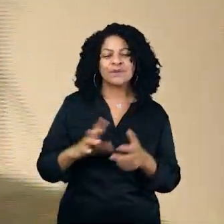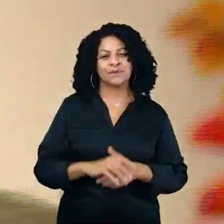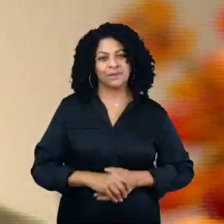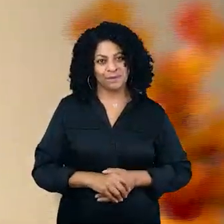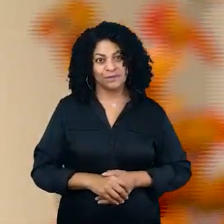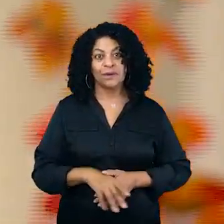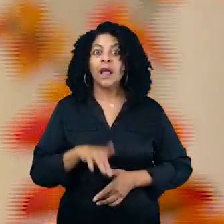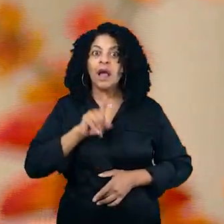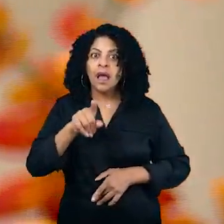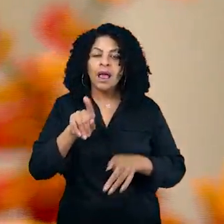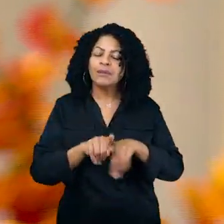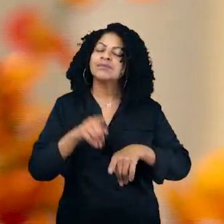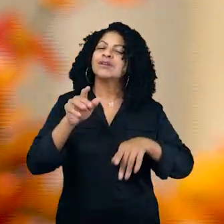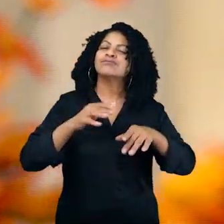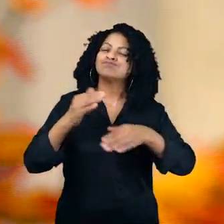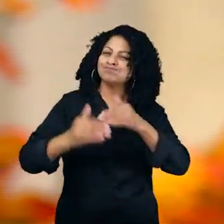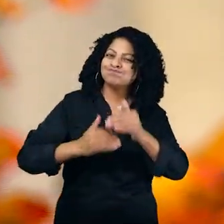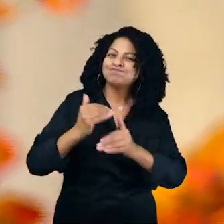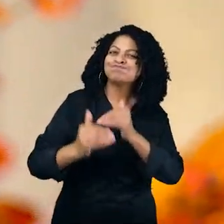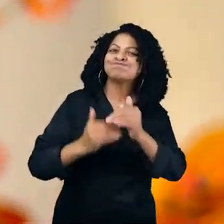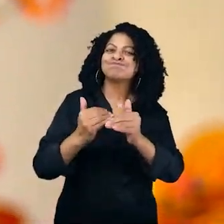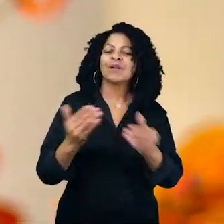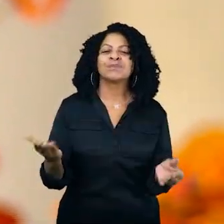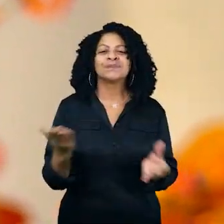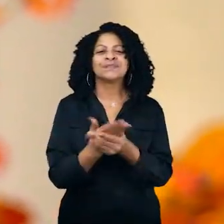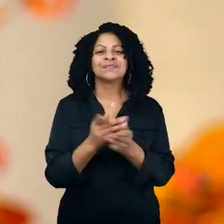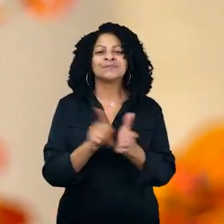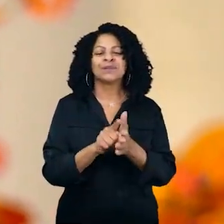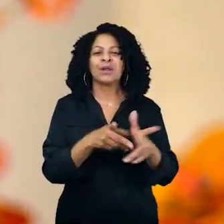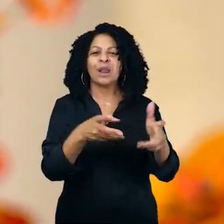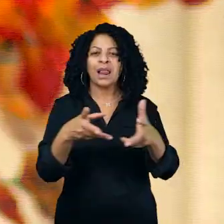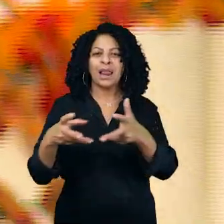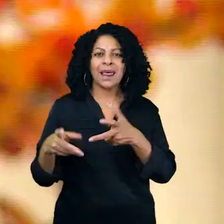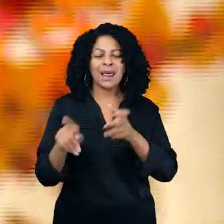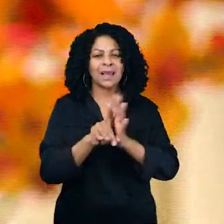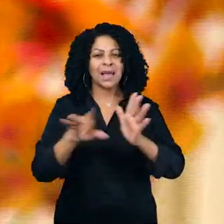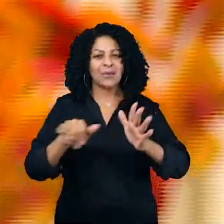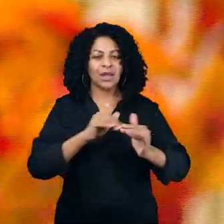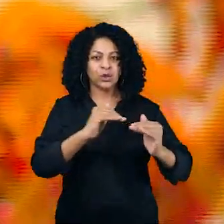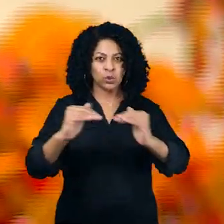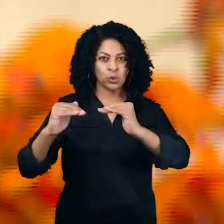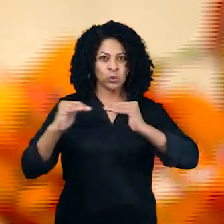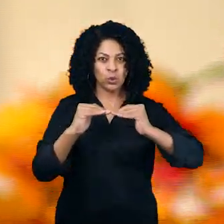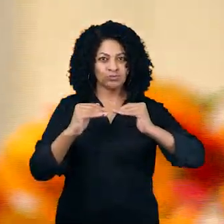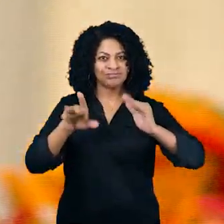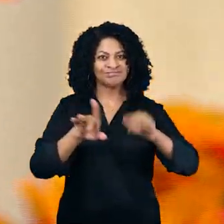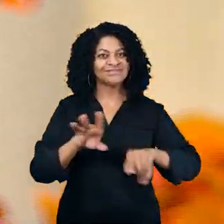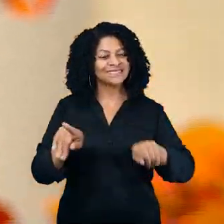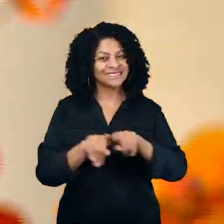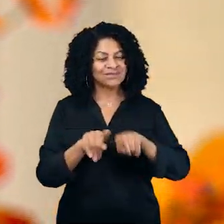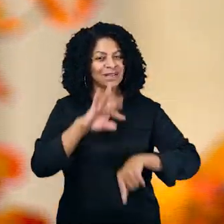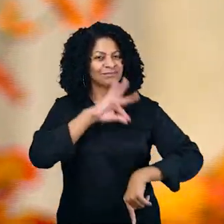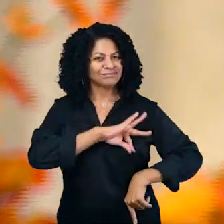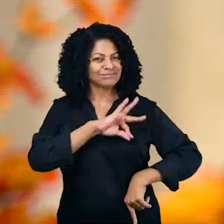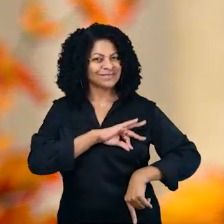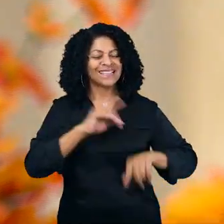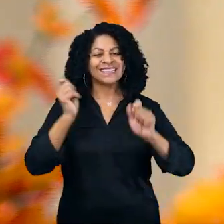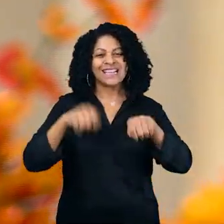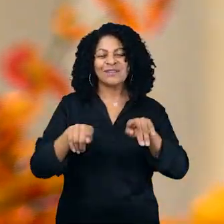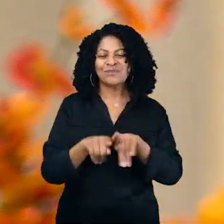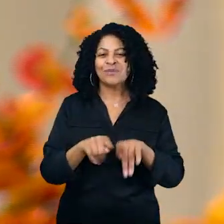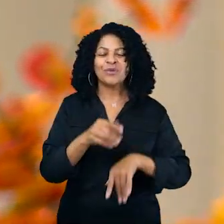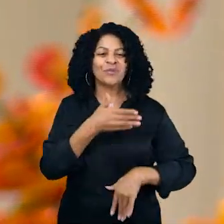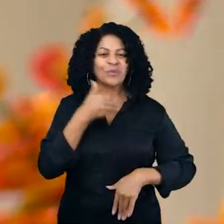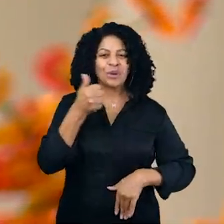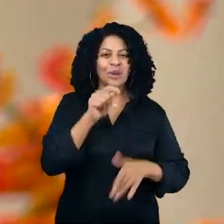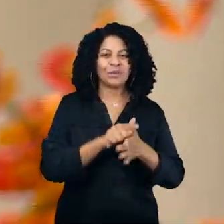ainda que, ao analisar os processos com base em protocolos e observando a Lei de Igualdade Salarial, o judiciário consegue ser